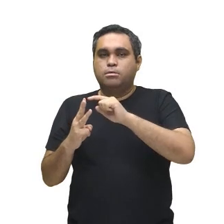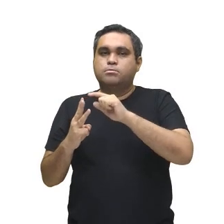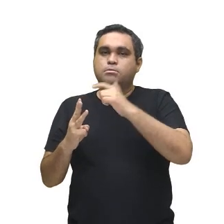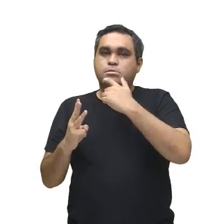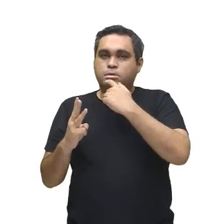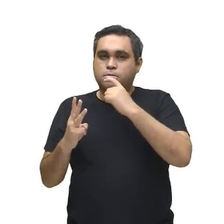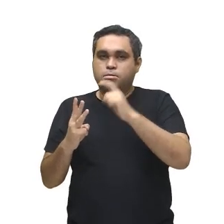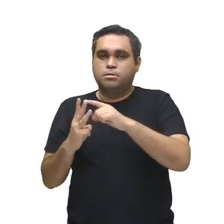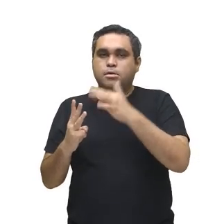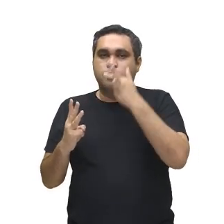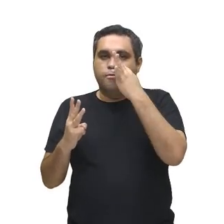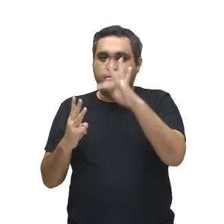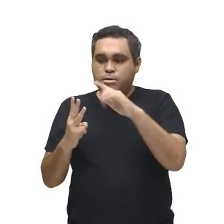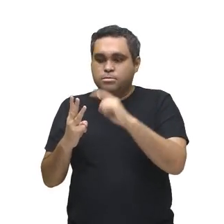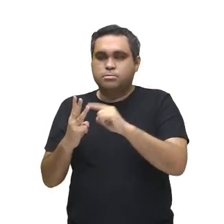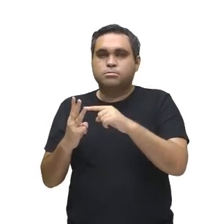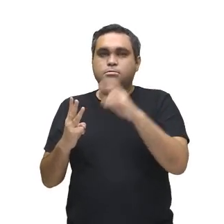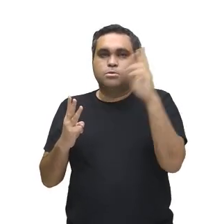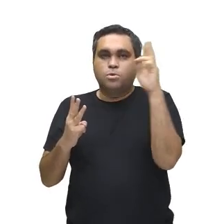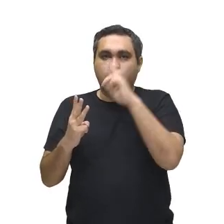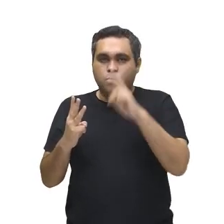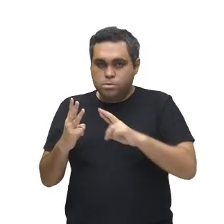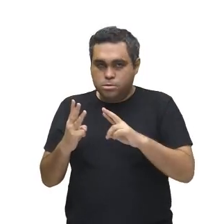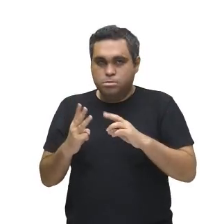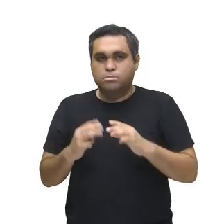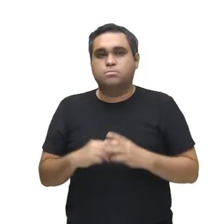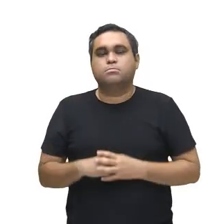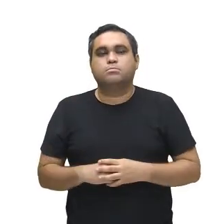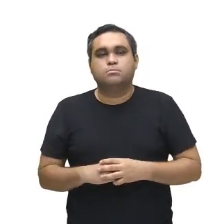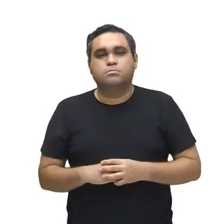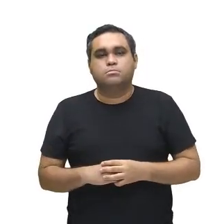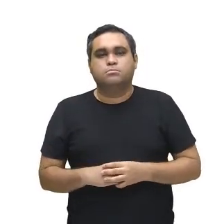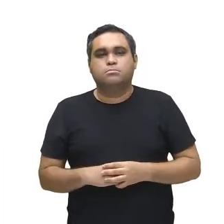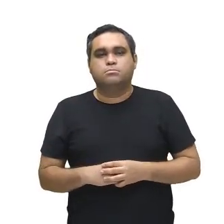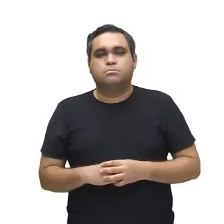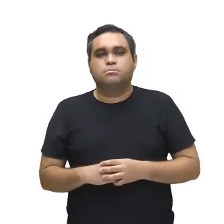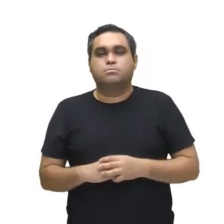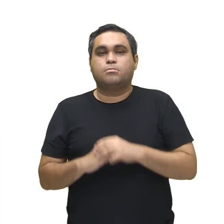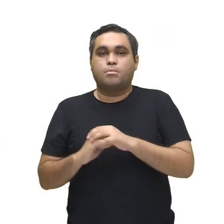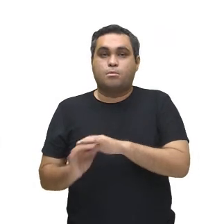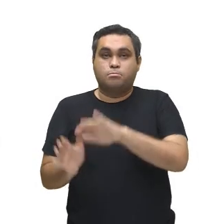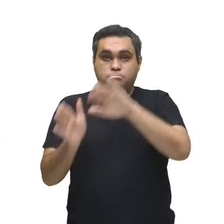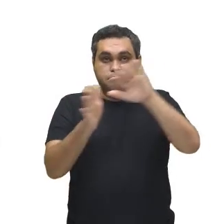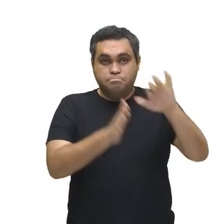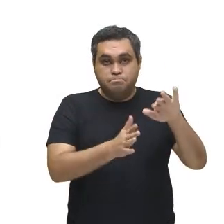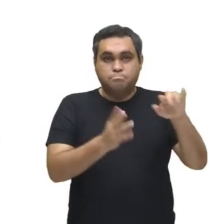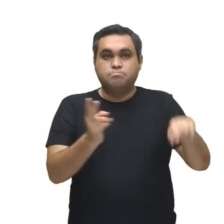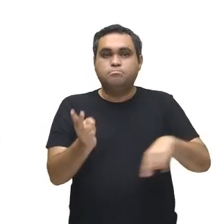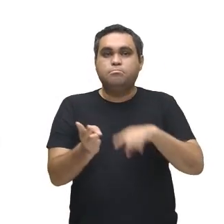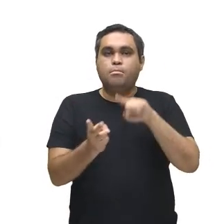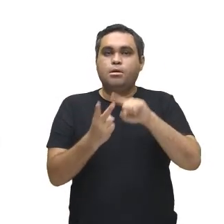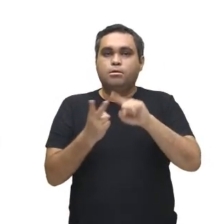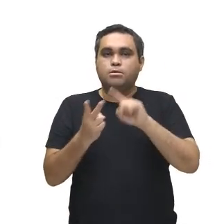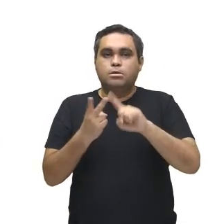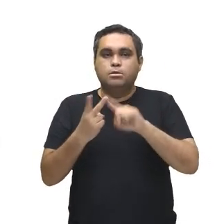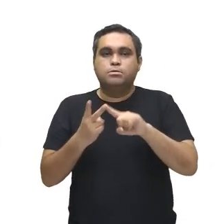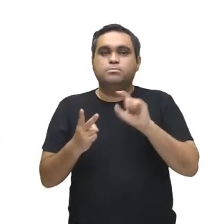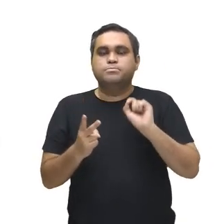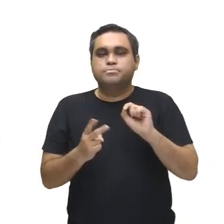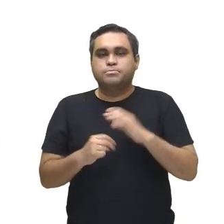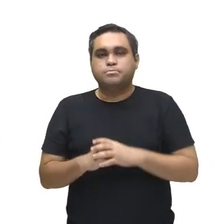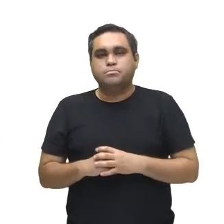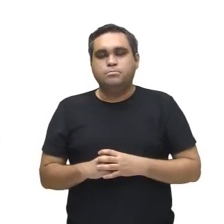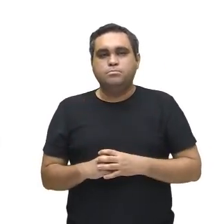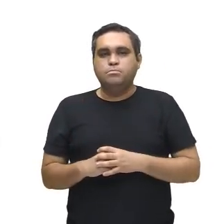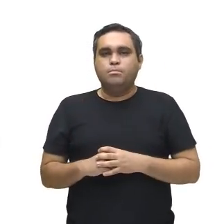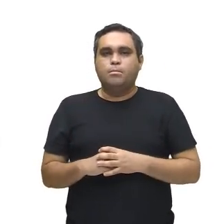Inglaterra, França e o Império Russo. Vamos lá para a segunda questão, que fala o seguinte para a